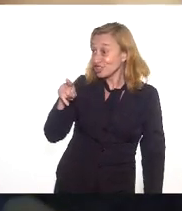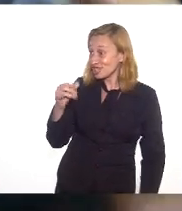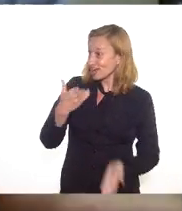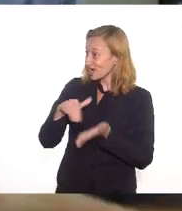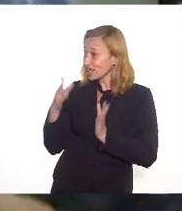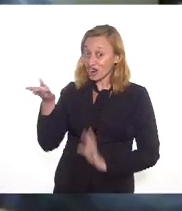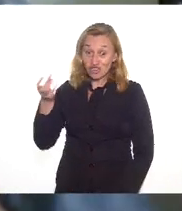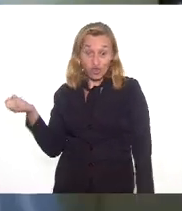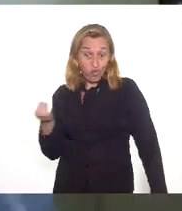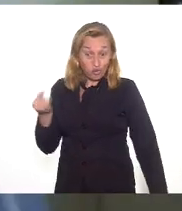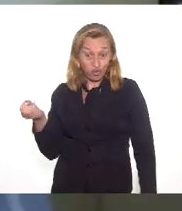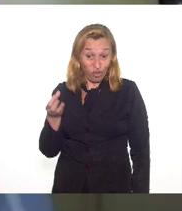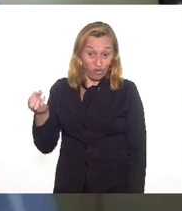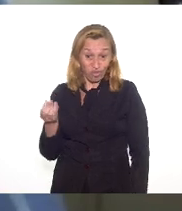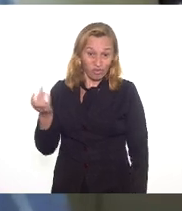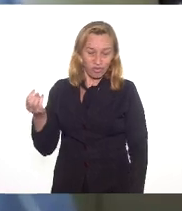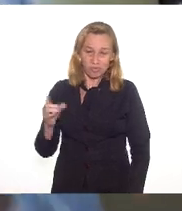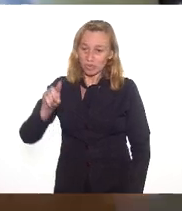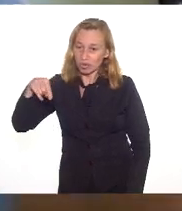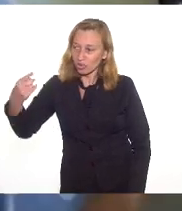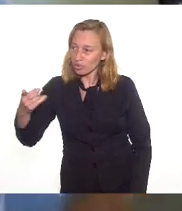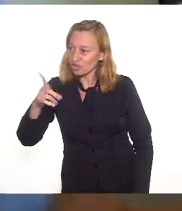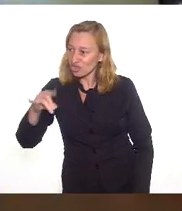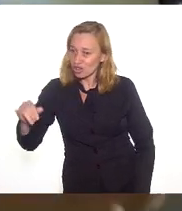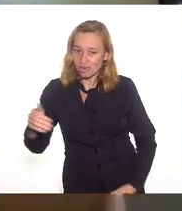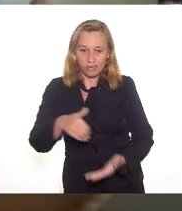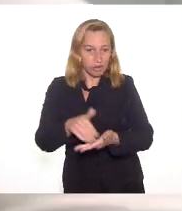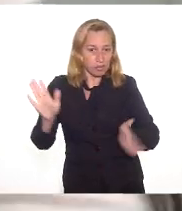secretário, não sei o quê. Aí no dia seguinte ele não é mais.